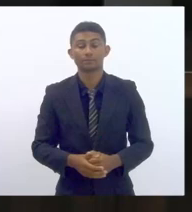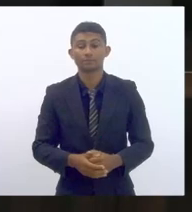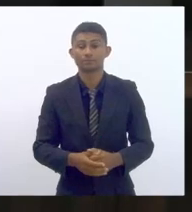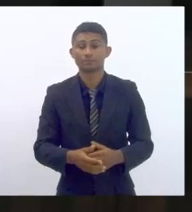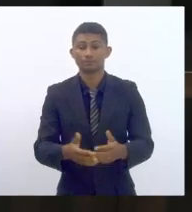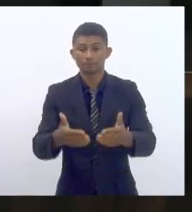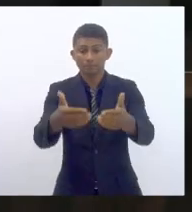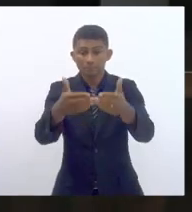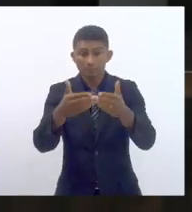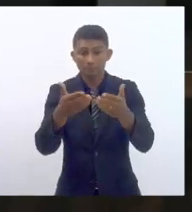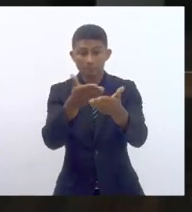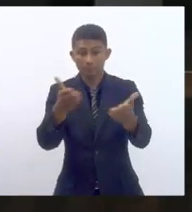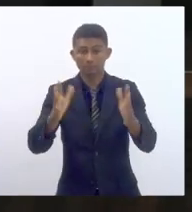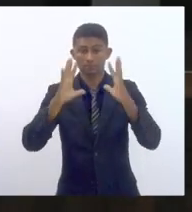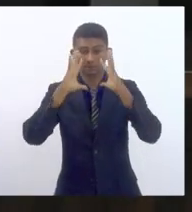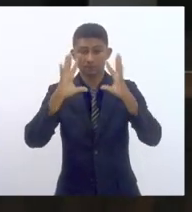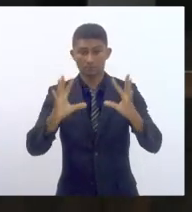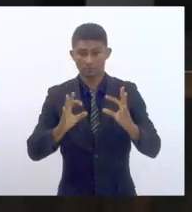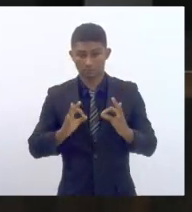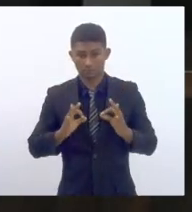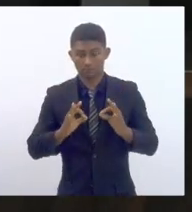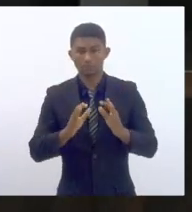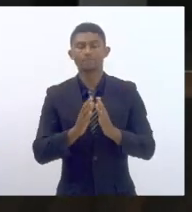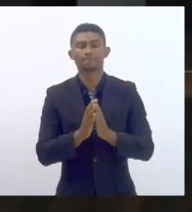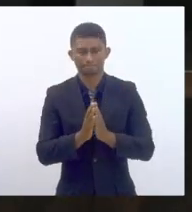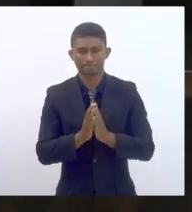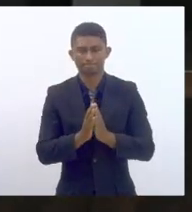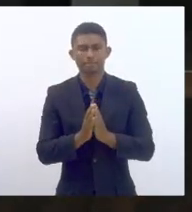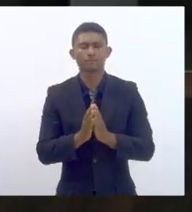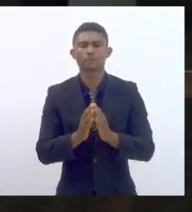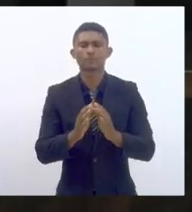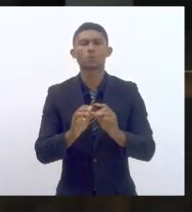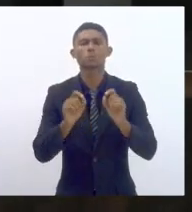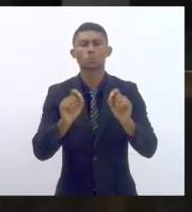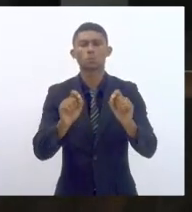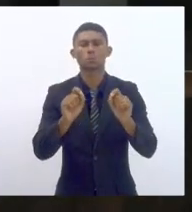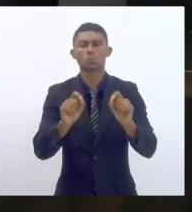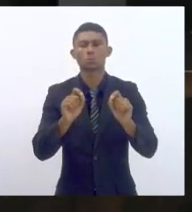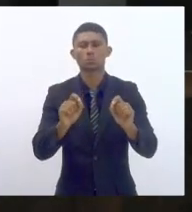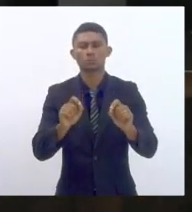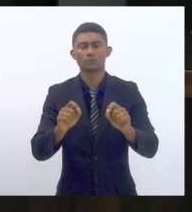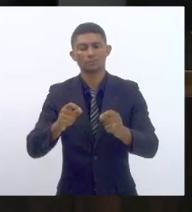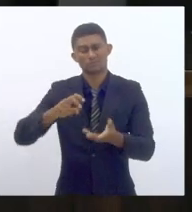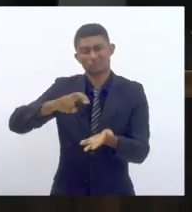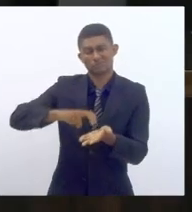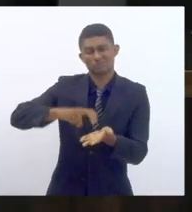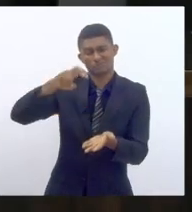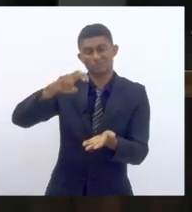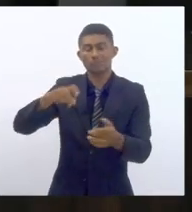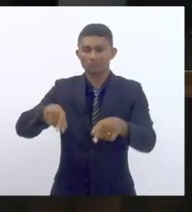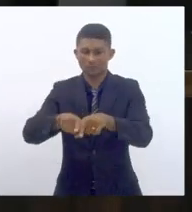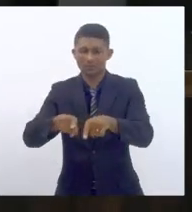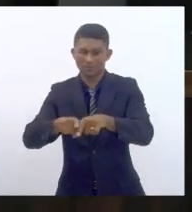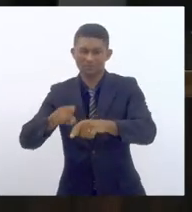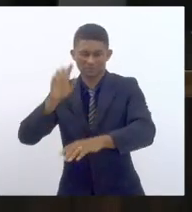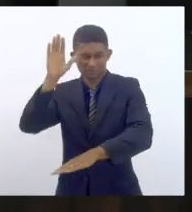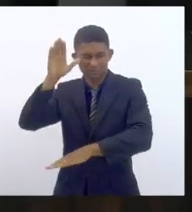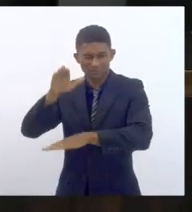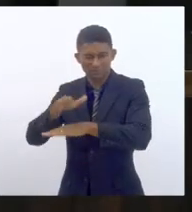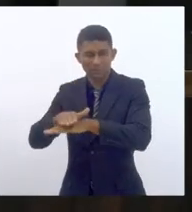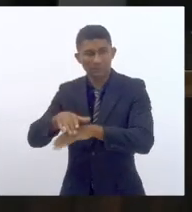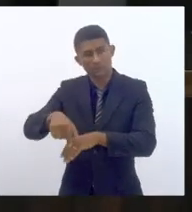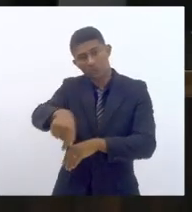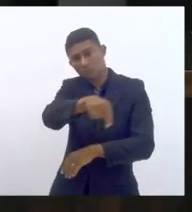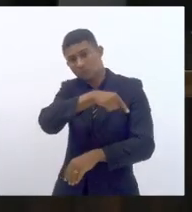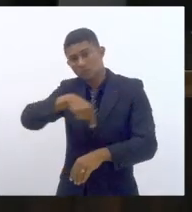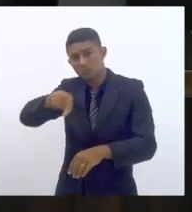atenção aos senhores parlamentares. Nós estávamos, durante quase toda a manhã e agora também, discutindo